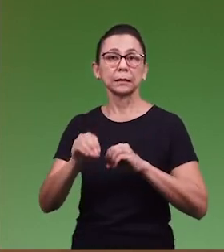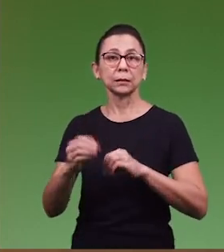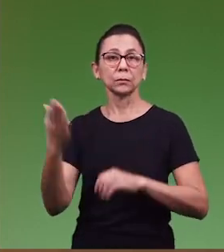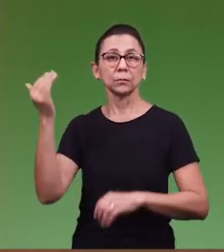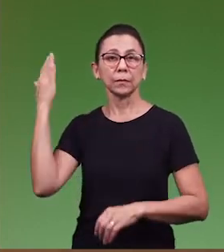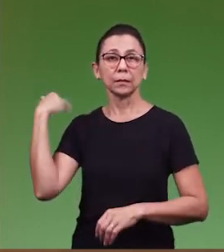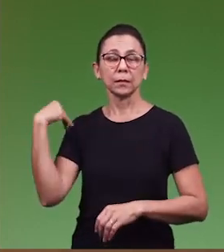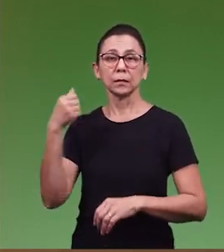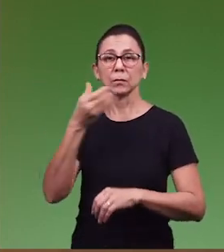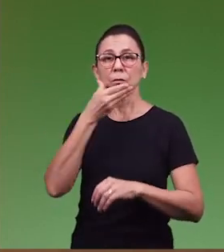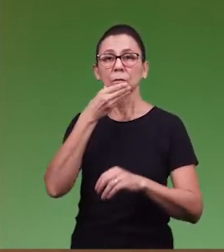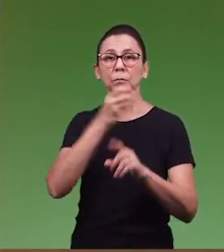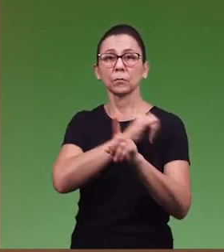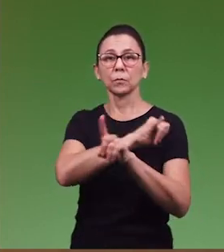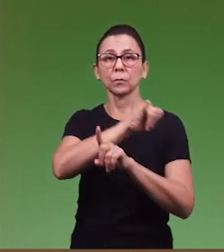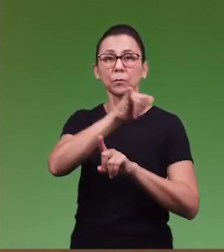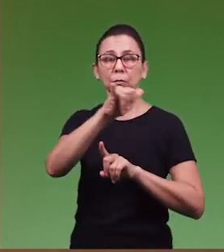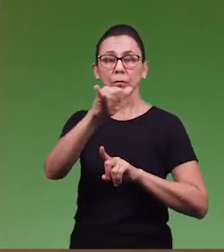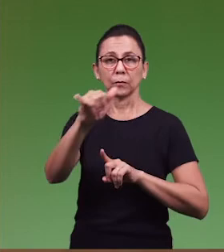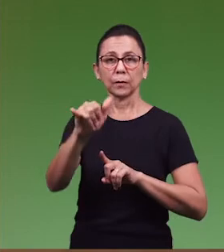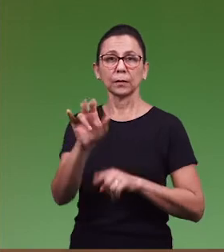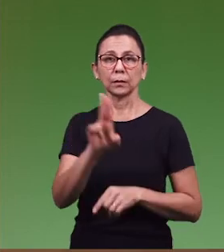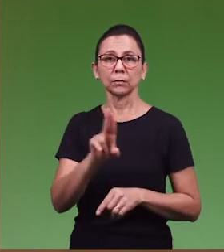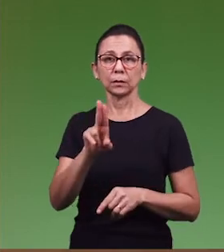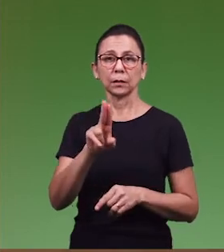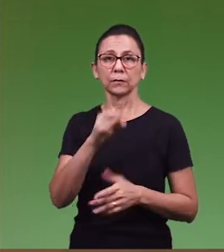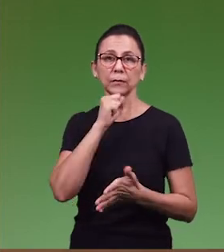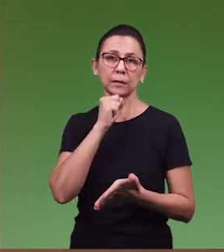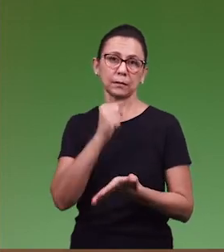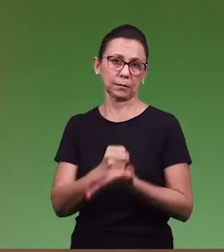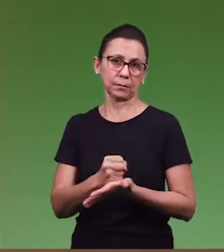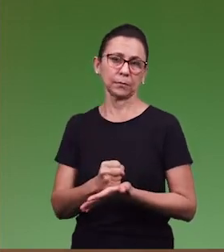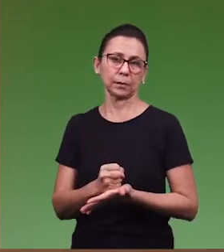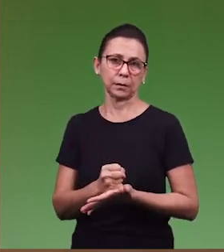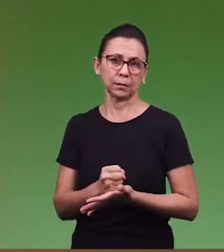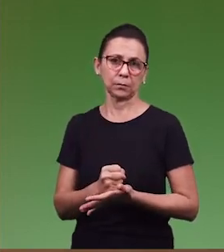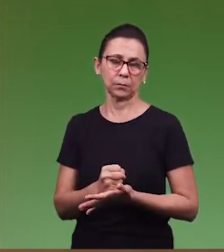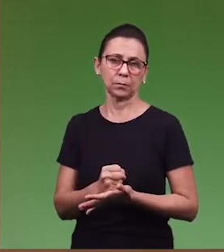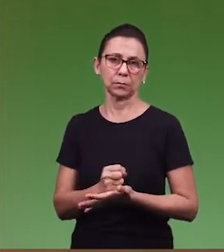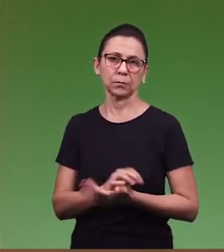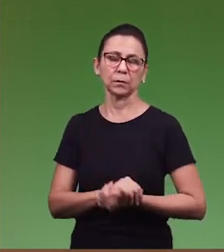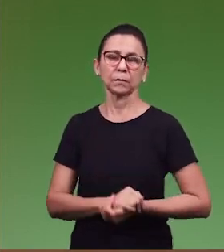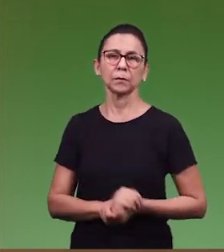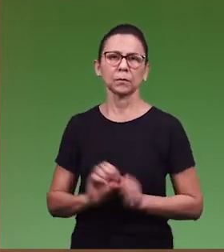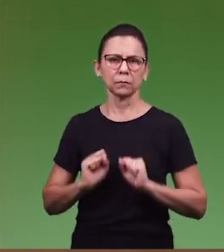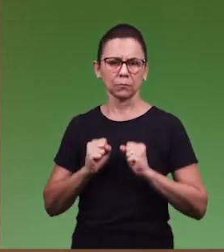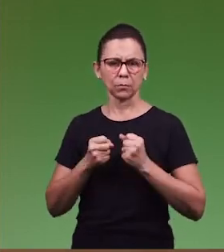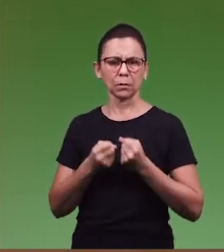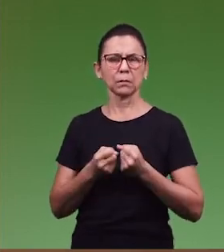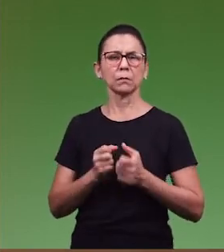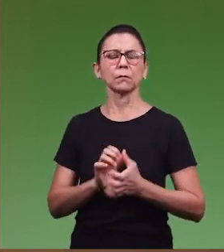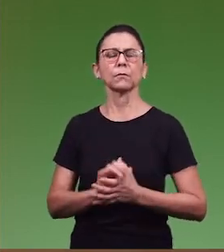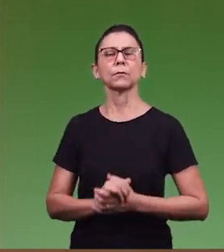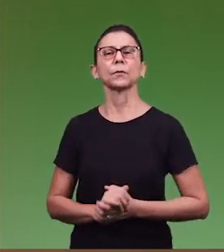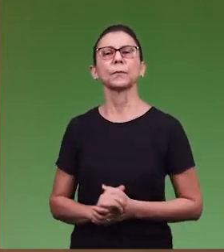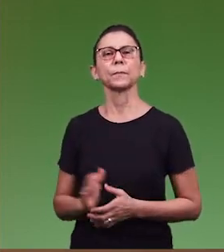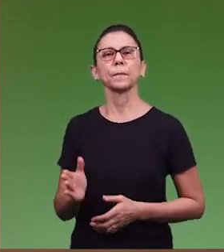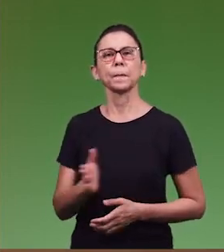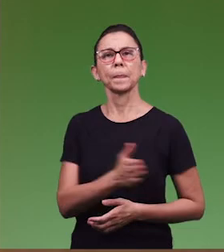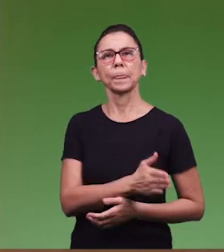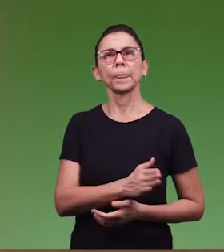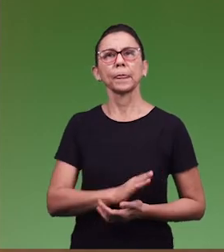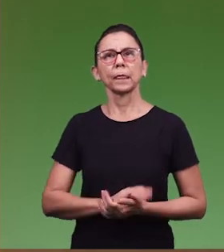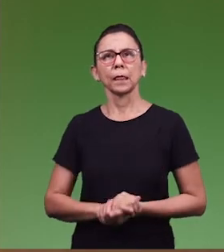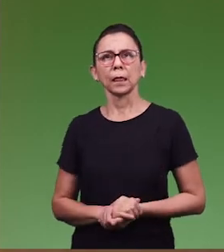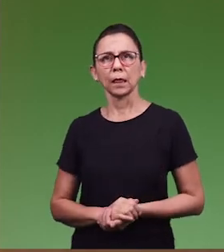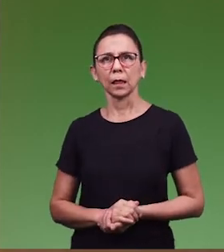Então, era a perseverança na doutrina dos apóstolos. E mais, quando fala no partir do pão, perseveravam no partir do pão.